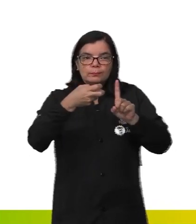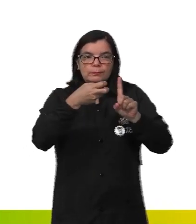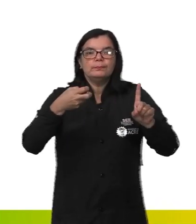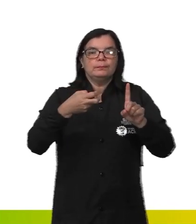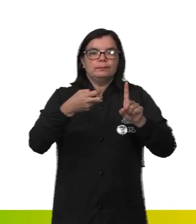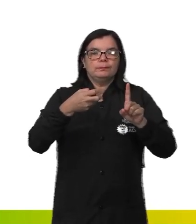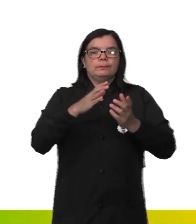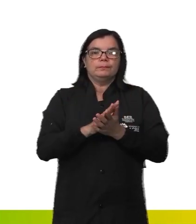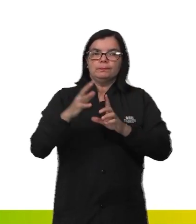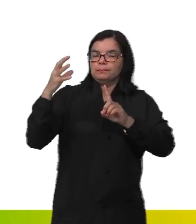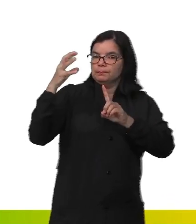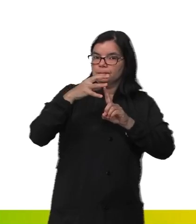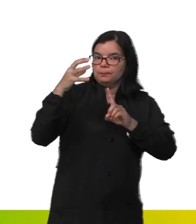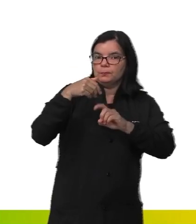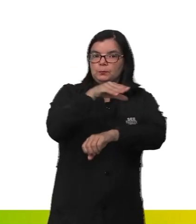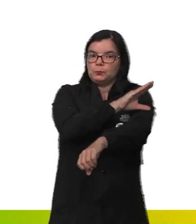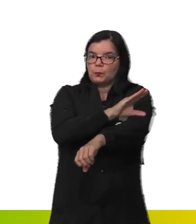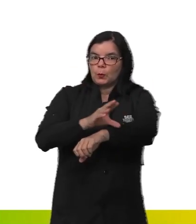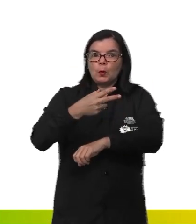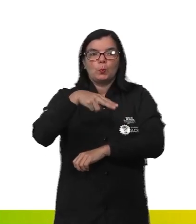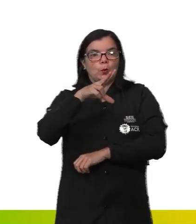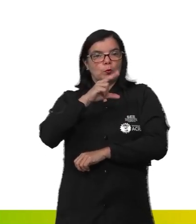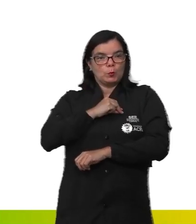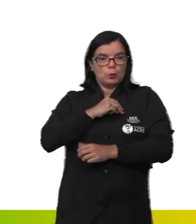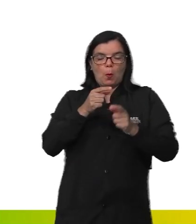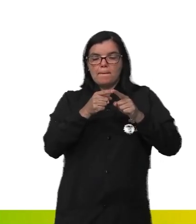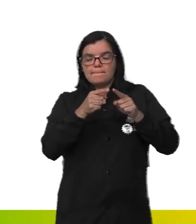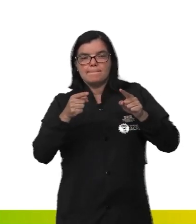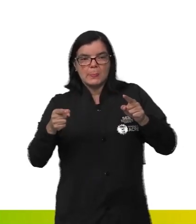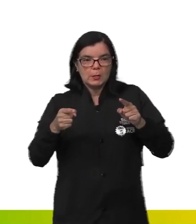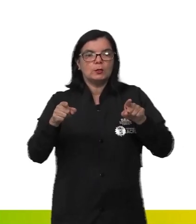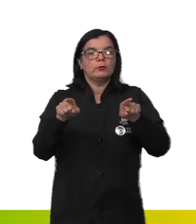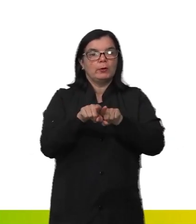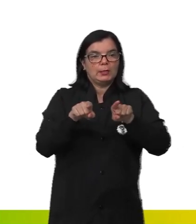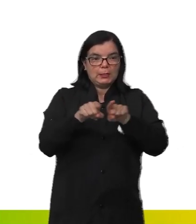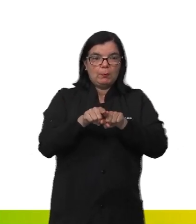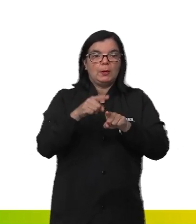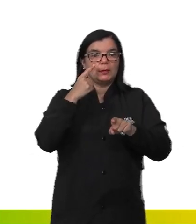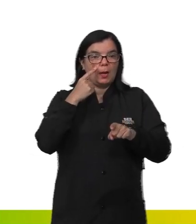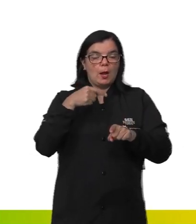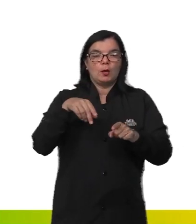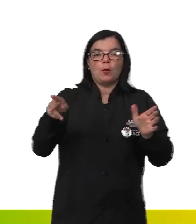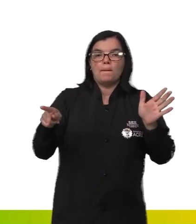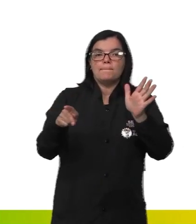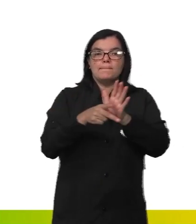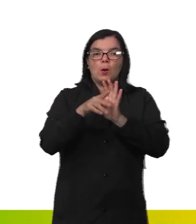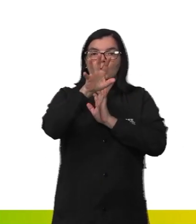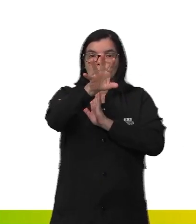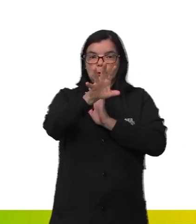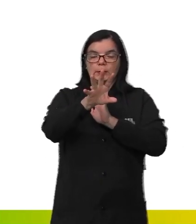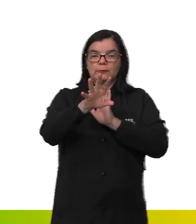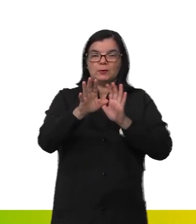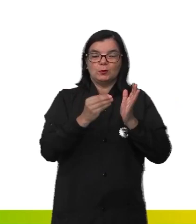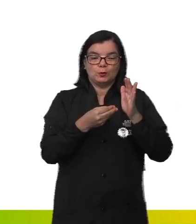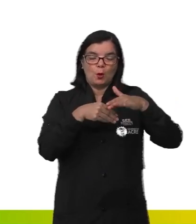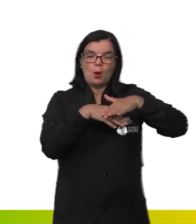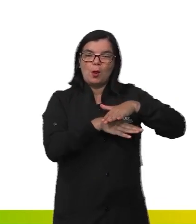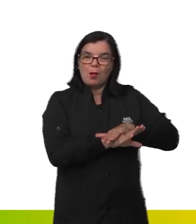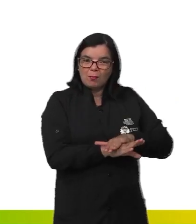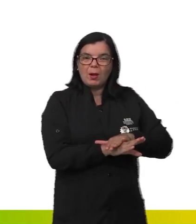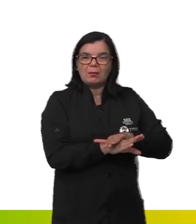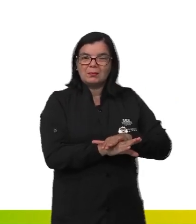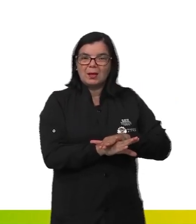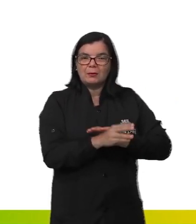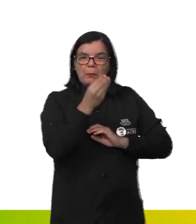foi influenciado pela cultura portuguesa no período colonial, fazendo assim que a matriz regional fosse represada. O que é